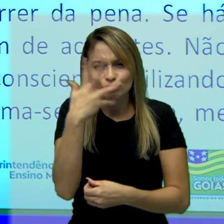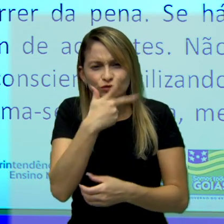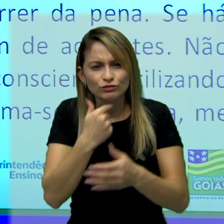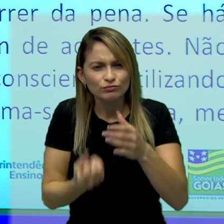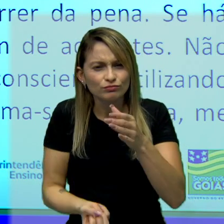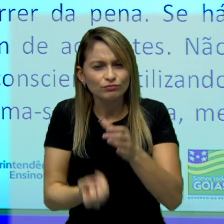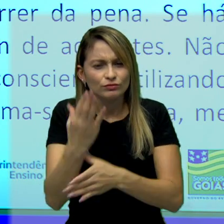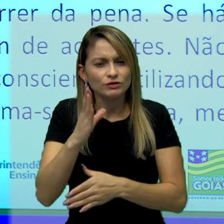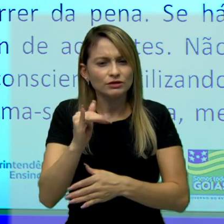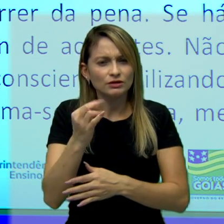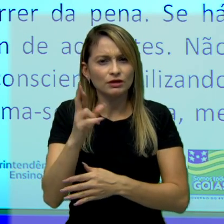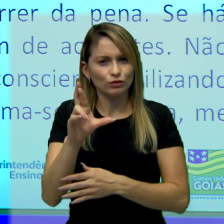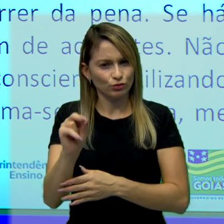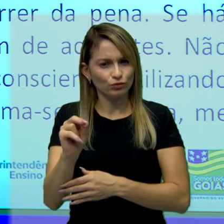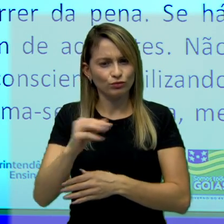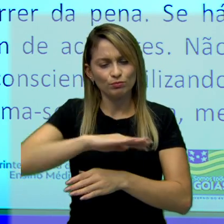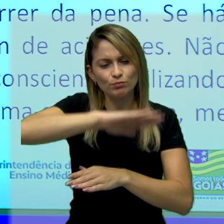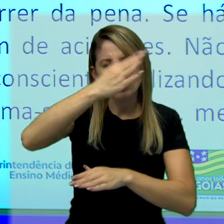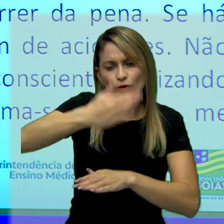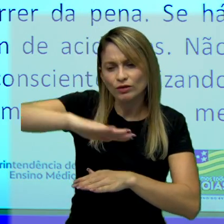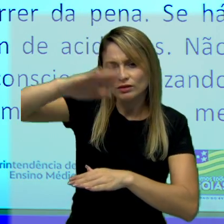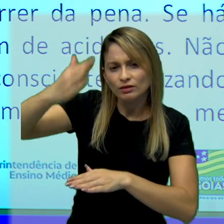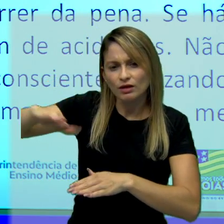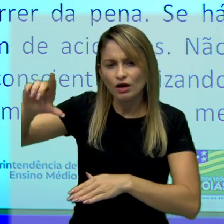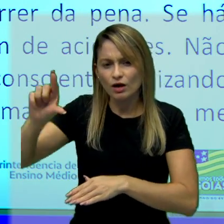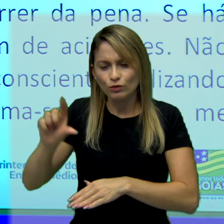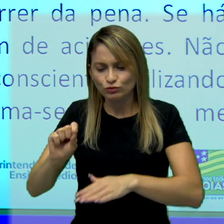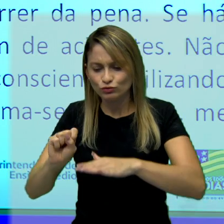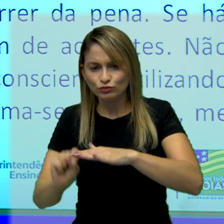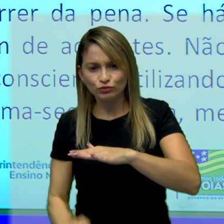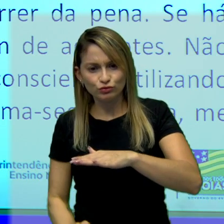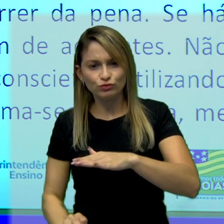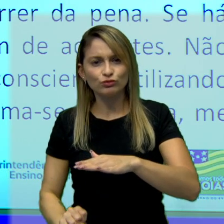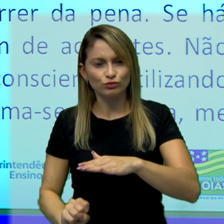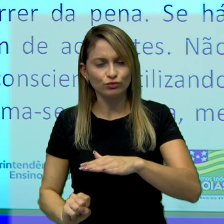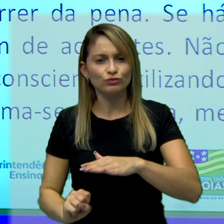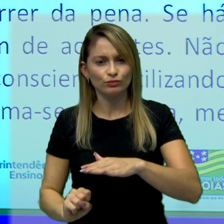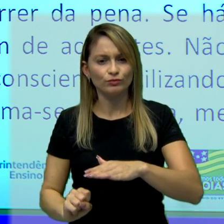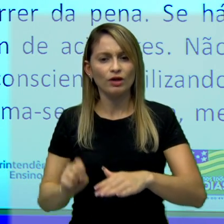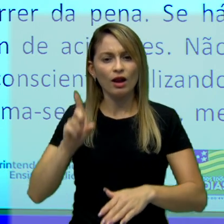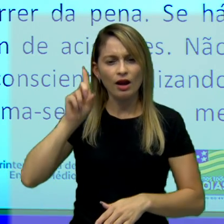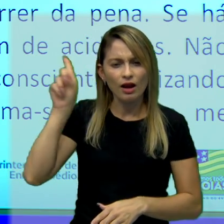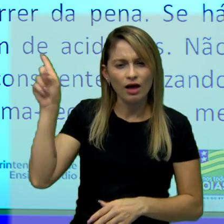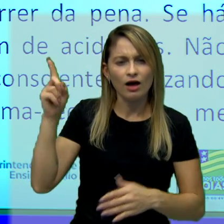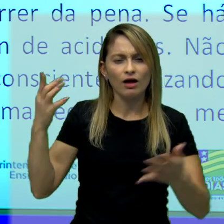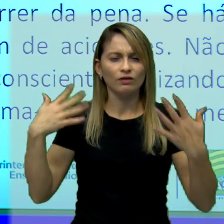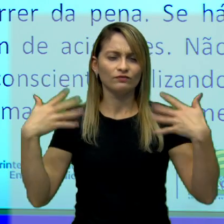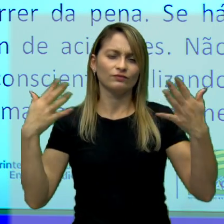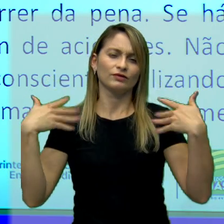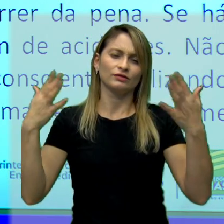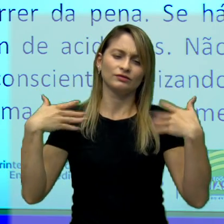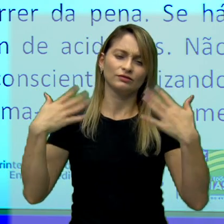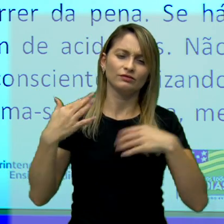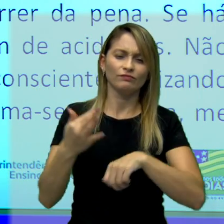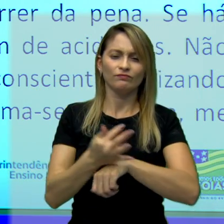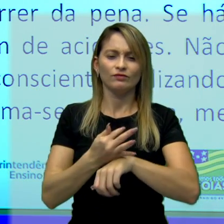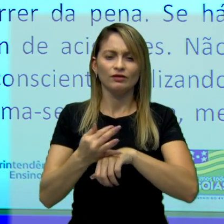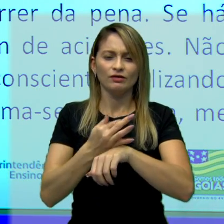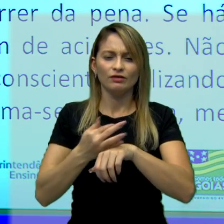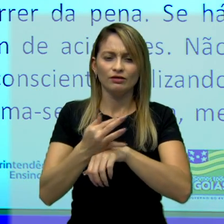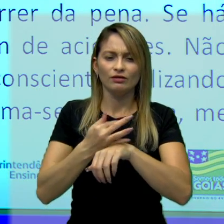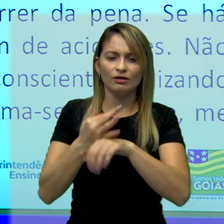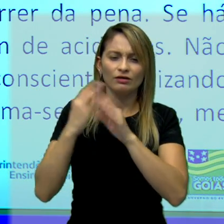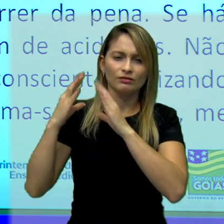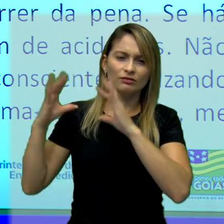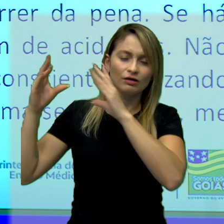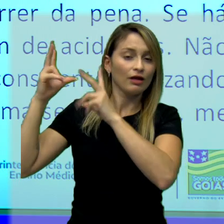Ciro, o Antigo, nas montanhas do sul da Pérsia, para lá passar os verões. A minha imaginação de